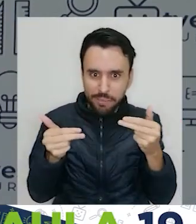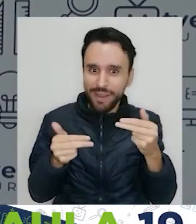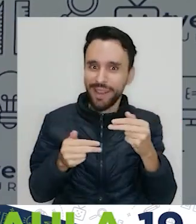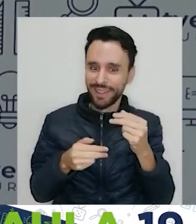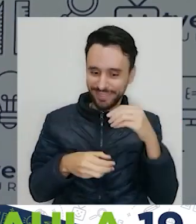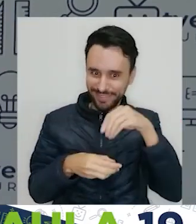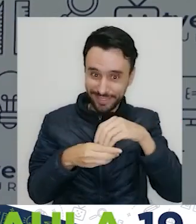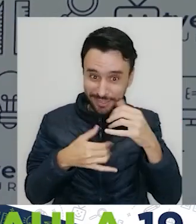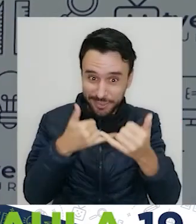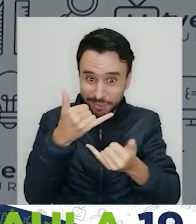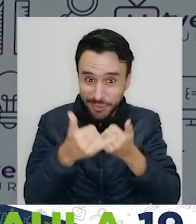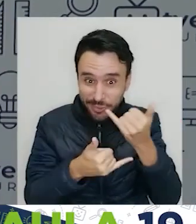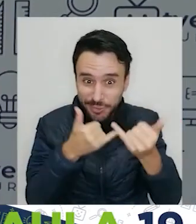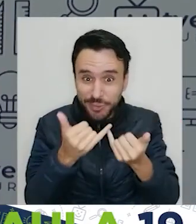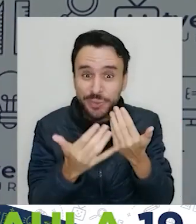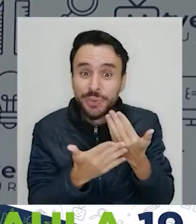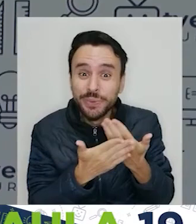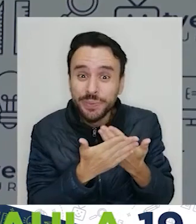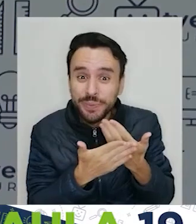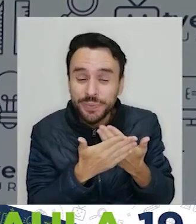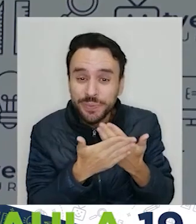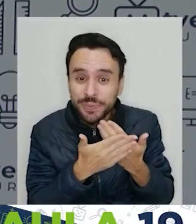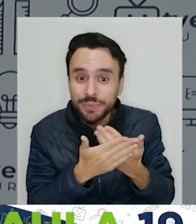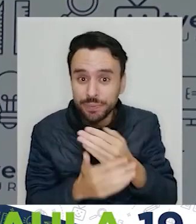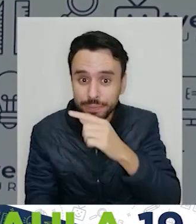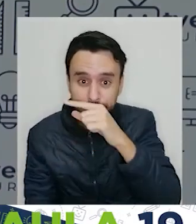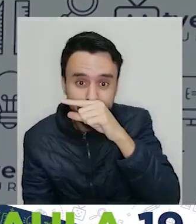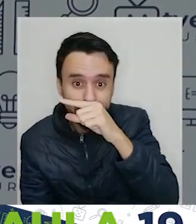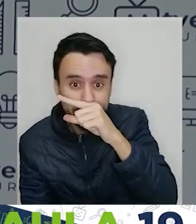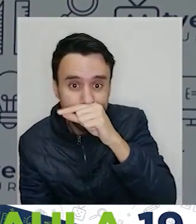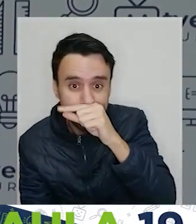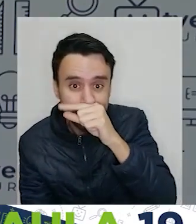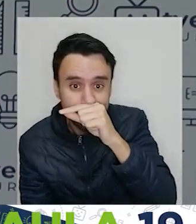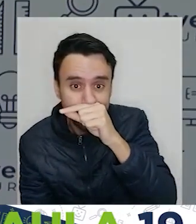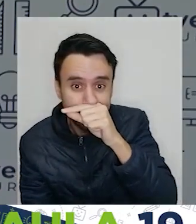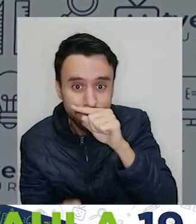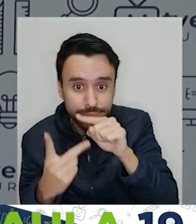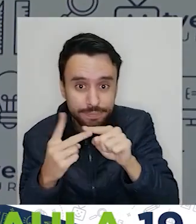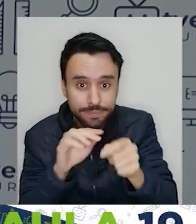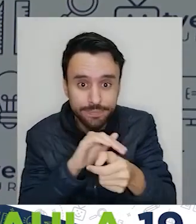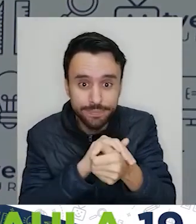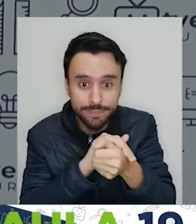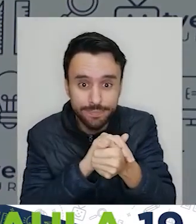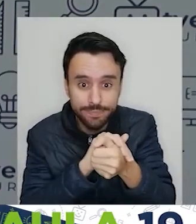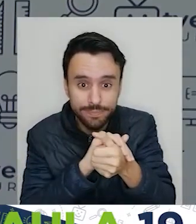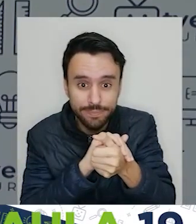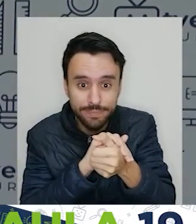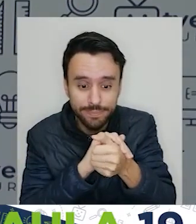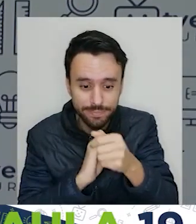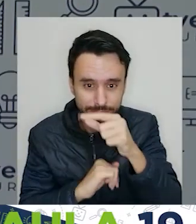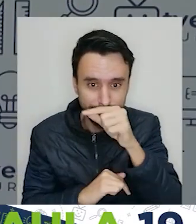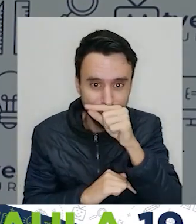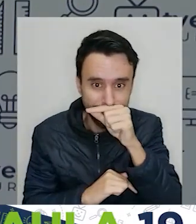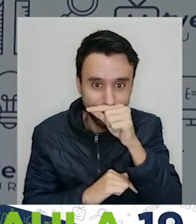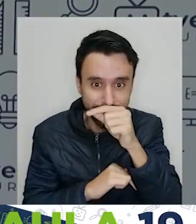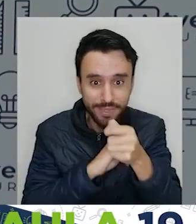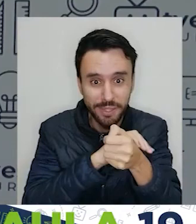do nosso jogo, da nossa aula. Passarinho, tartaruga.